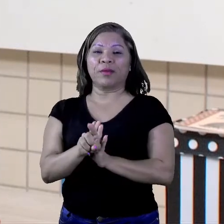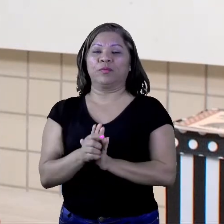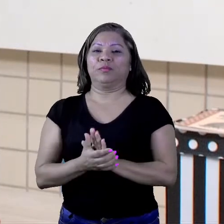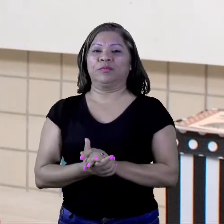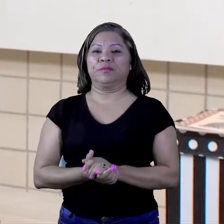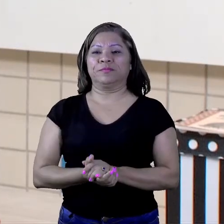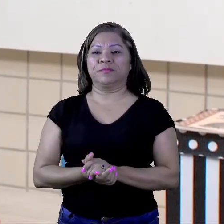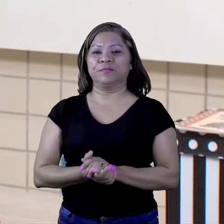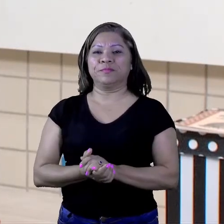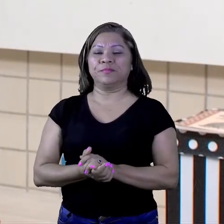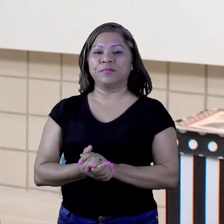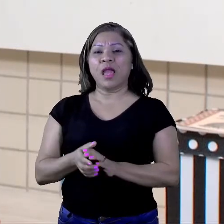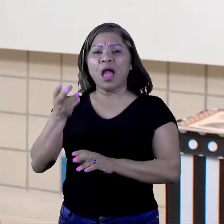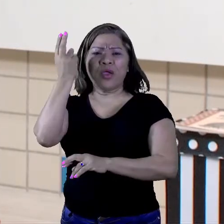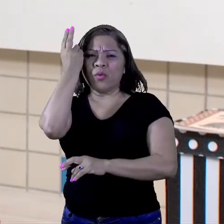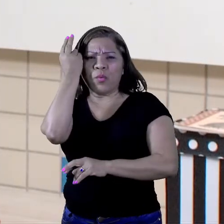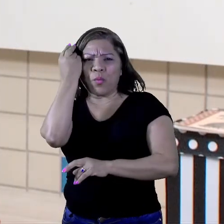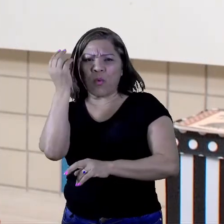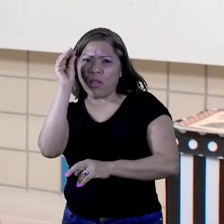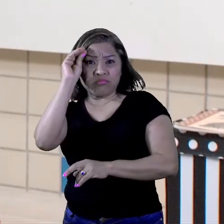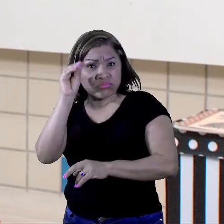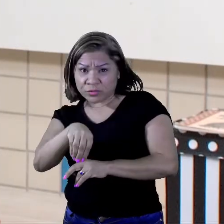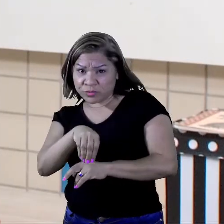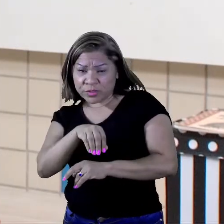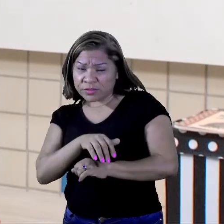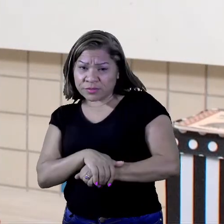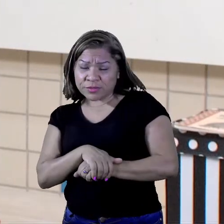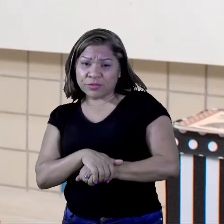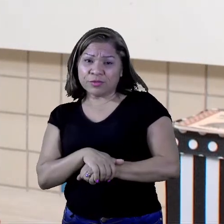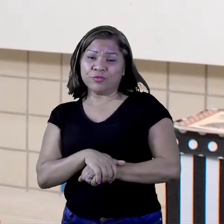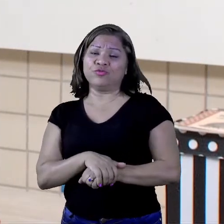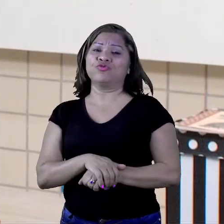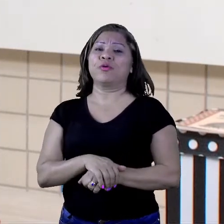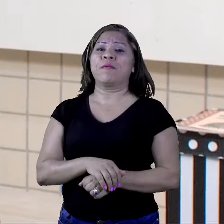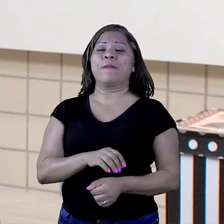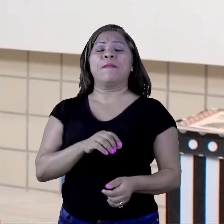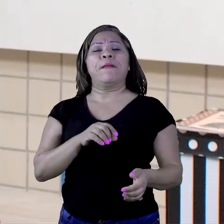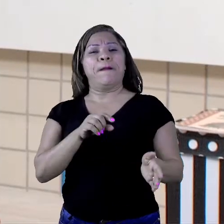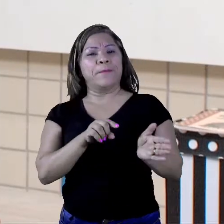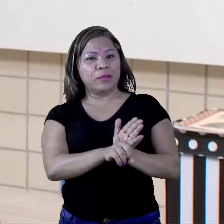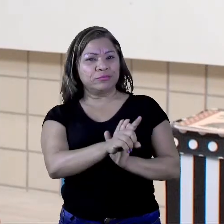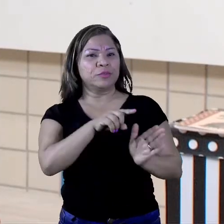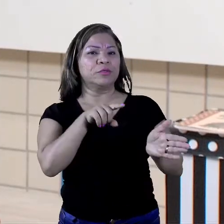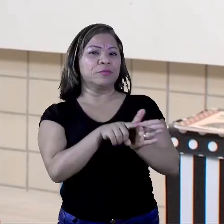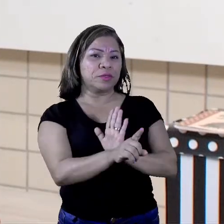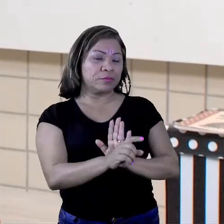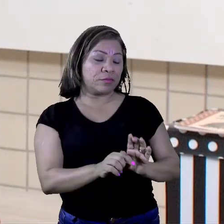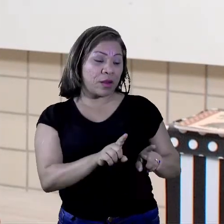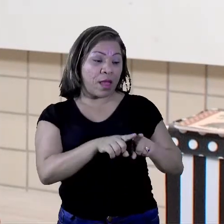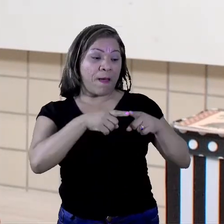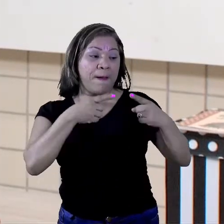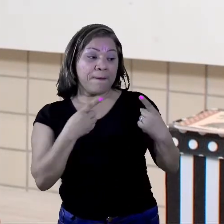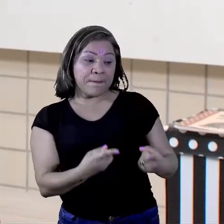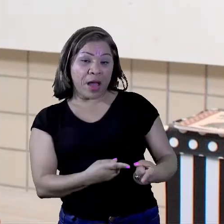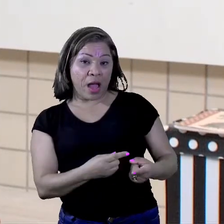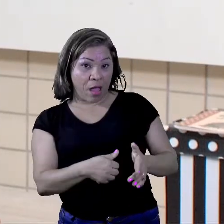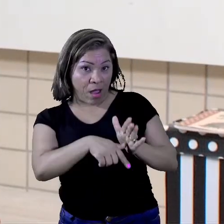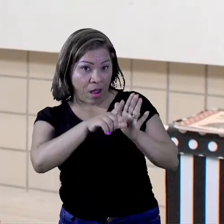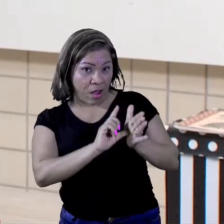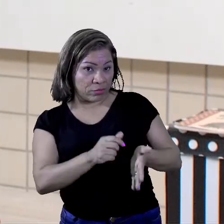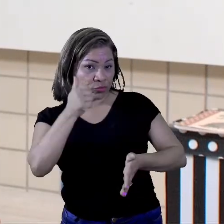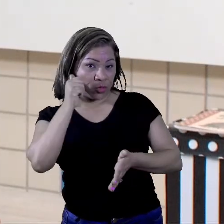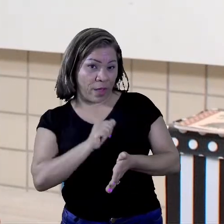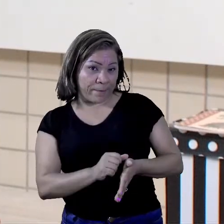aqui. E o coelho não desiste mesmo, ia perguntando outra vez, mas dessa vez, antes que a menina inventasse uma história,